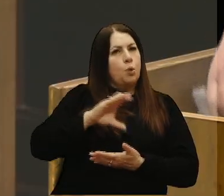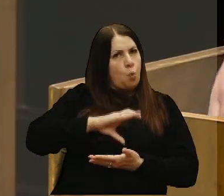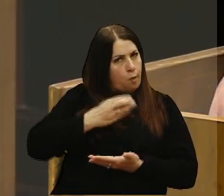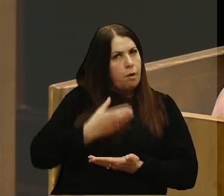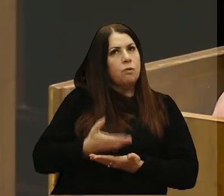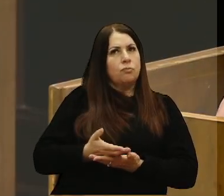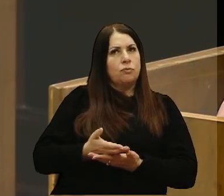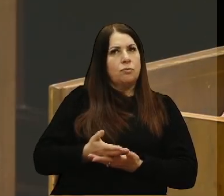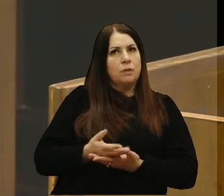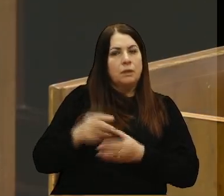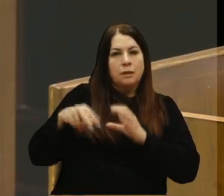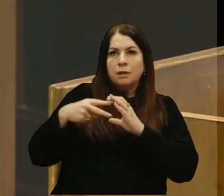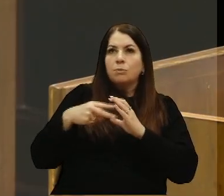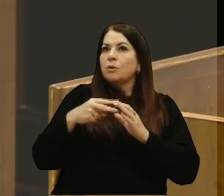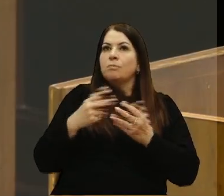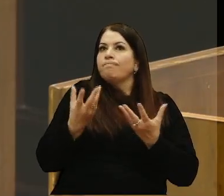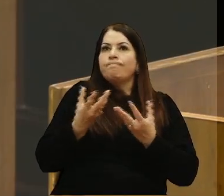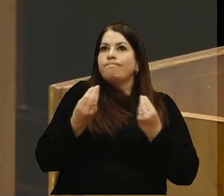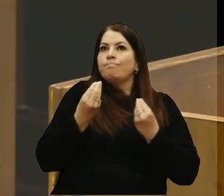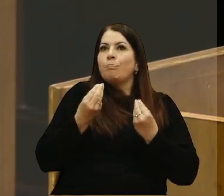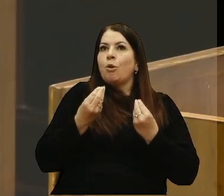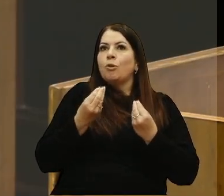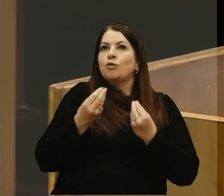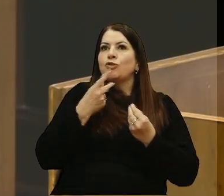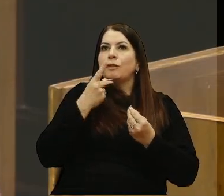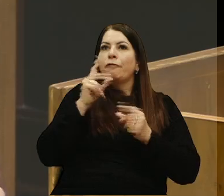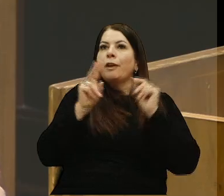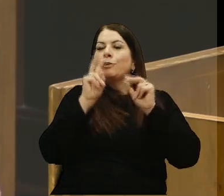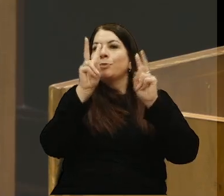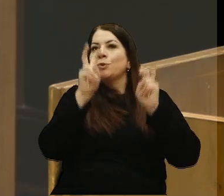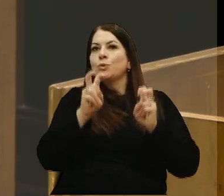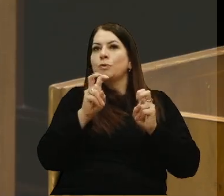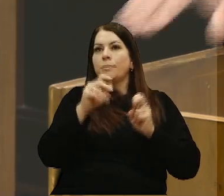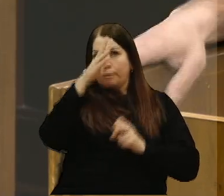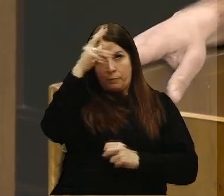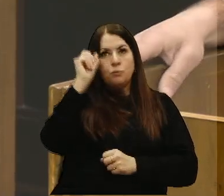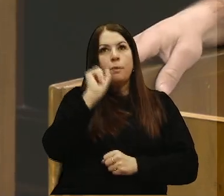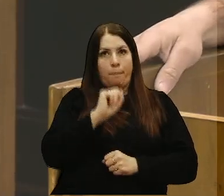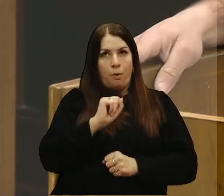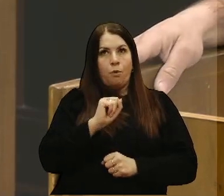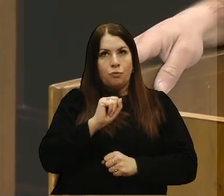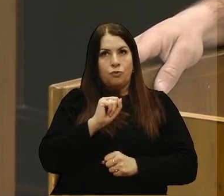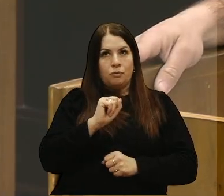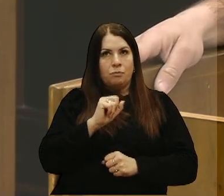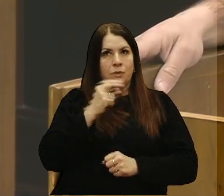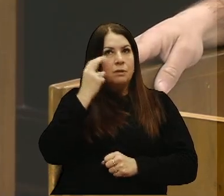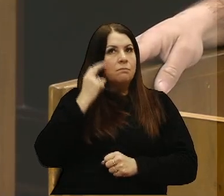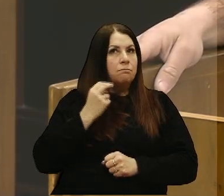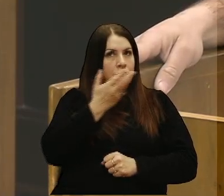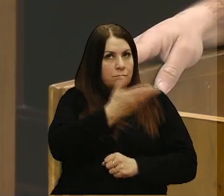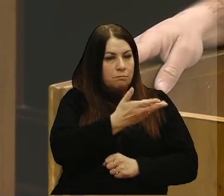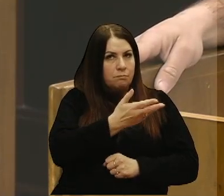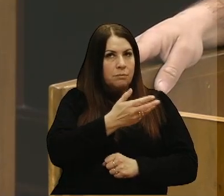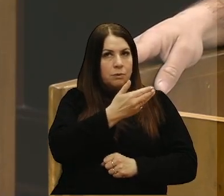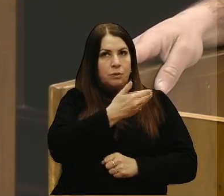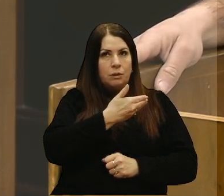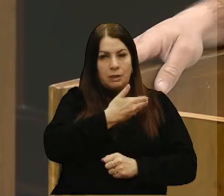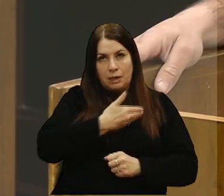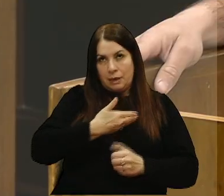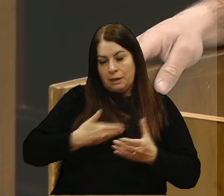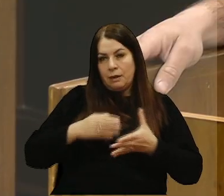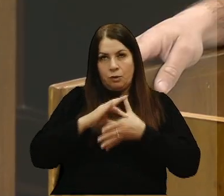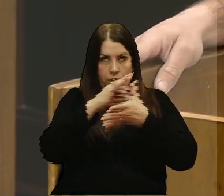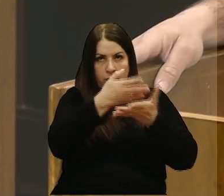aqui, o Legislativo ele não pode legislar a respeito desse assunto, mas a Prefeitura pode, senhor Daniel Santos, líder de governo.